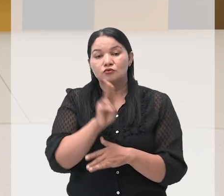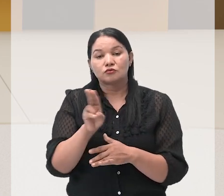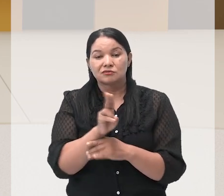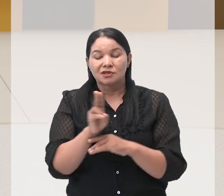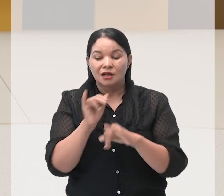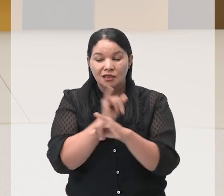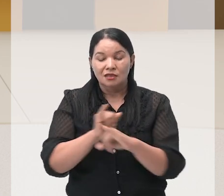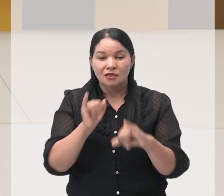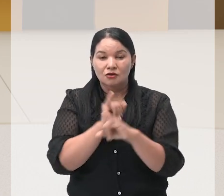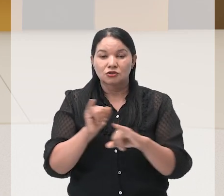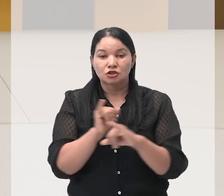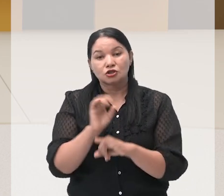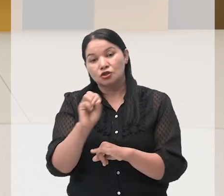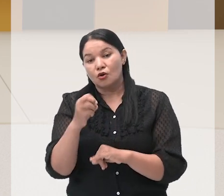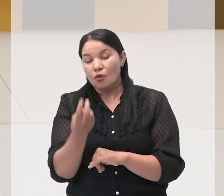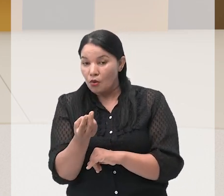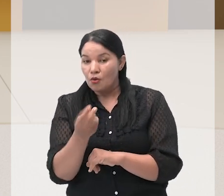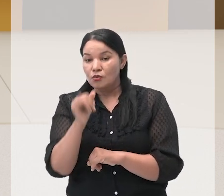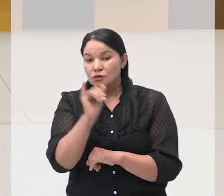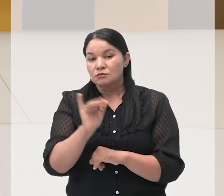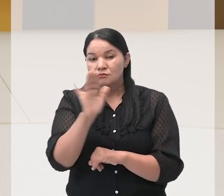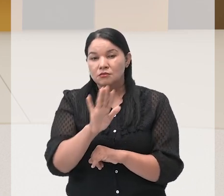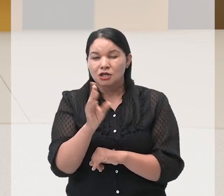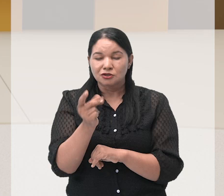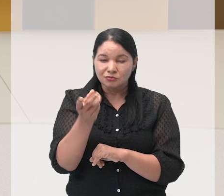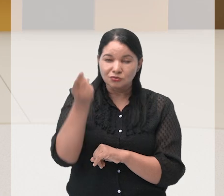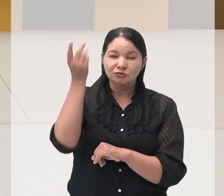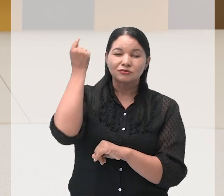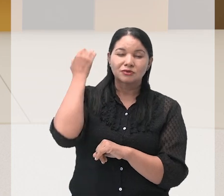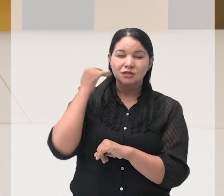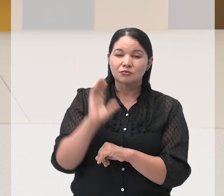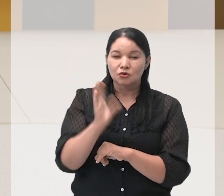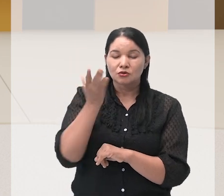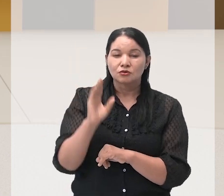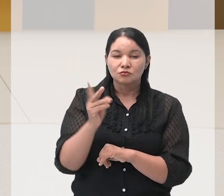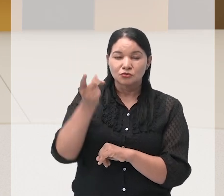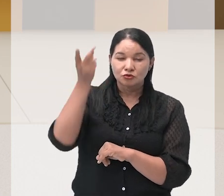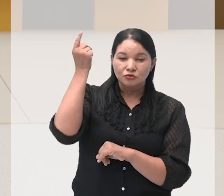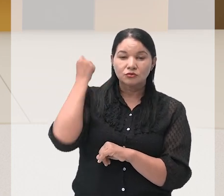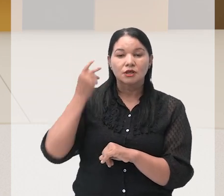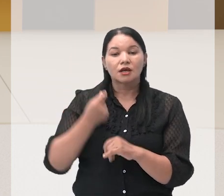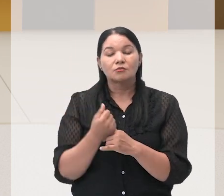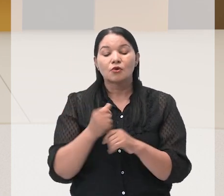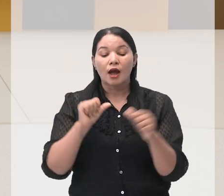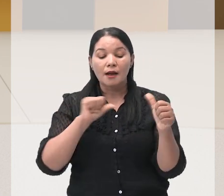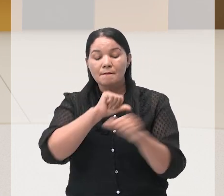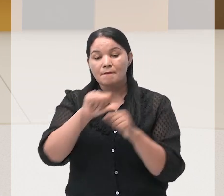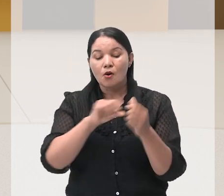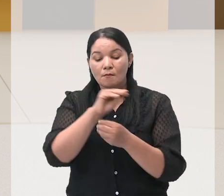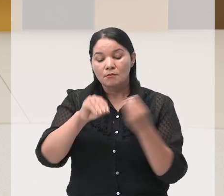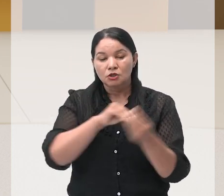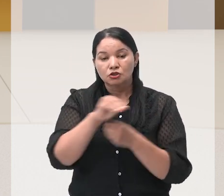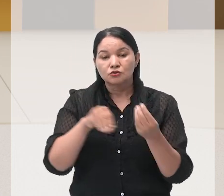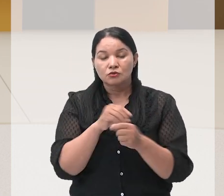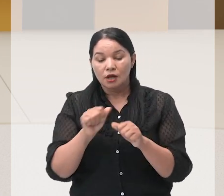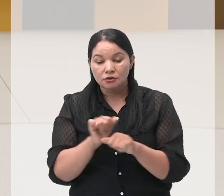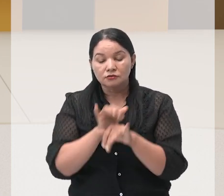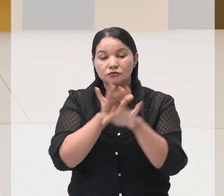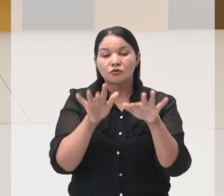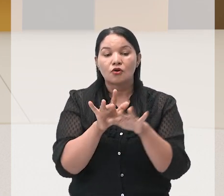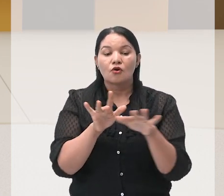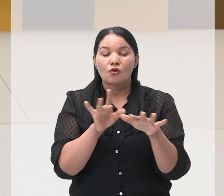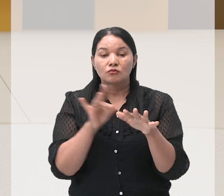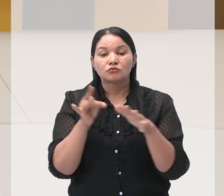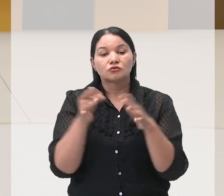recentes. Então, por isso é muito importante você fazer essa busca reversa. Em vez de pegar a palavra-chave, busque diretamente